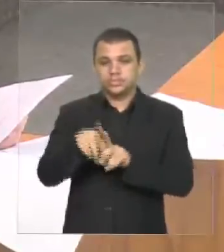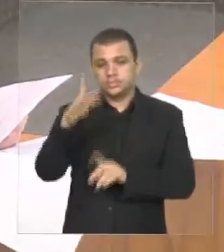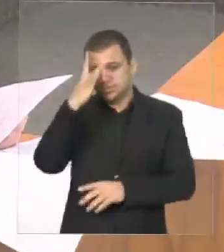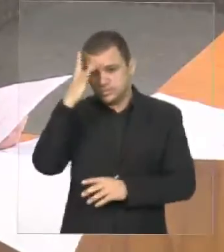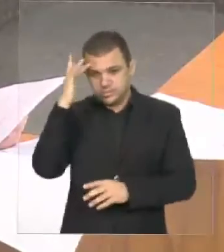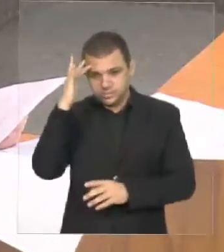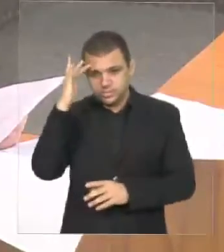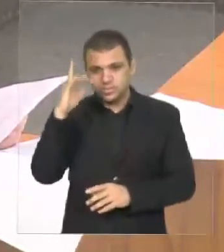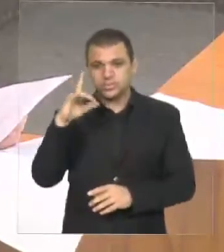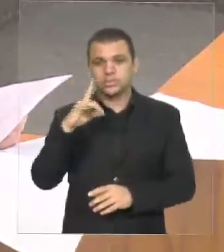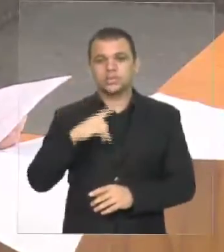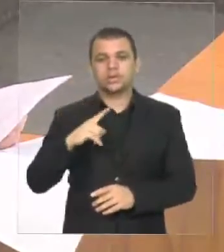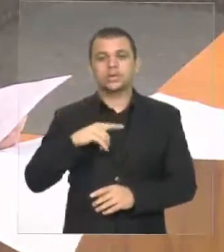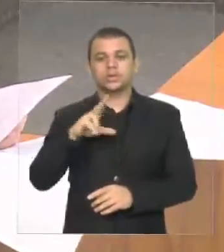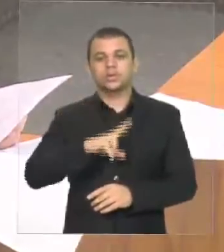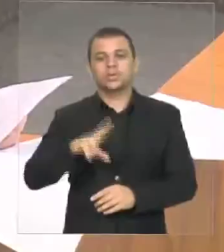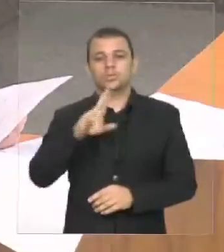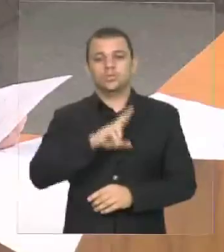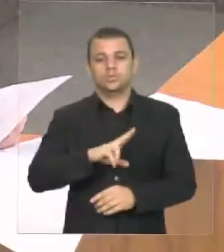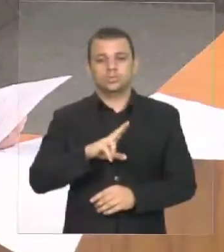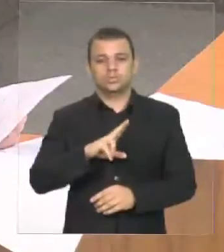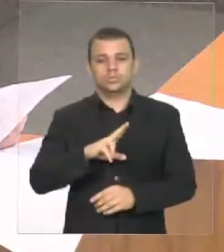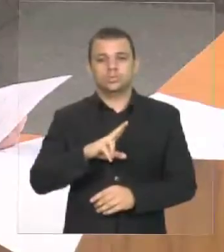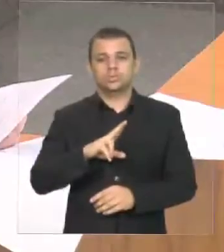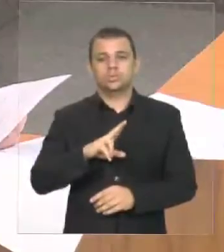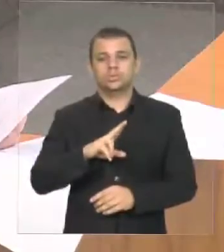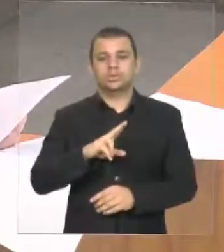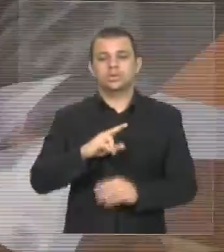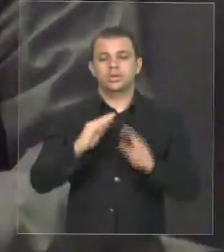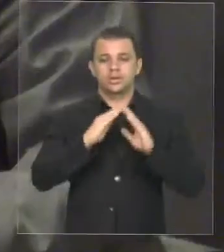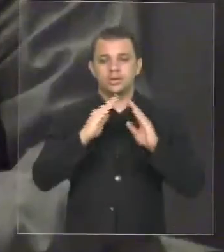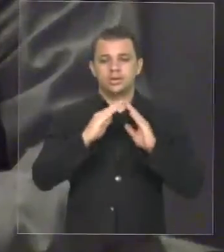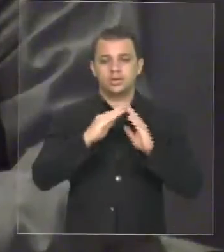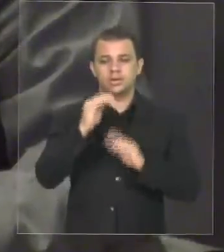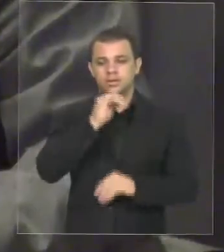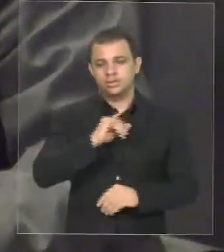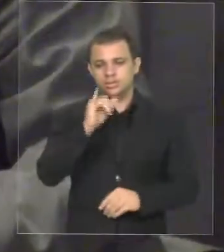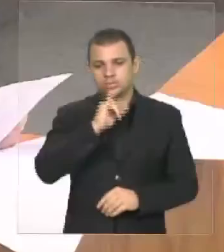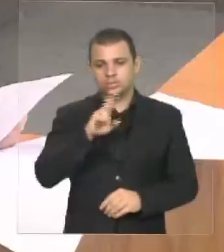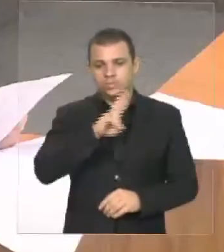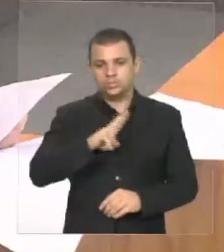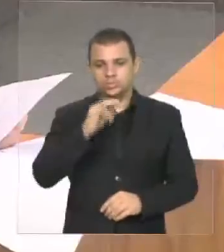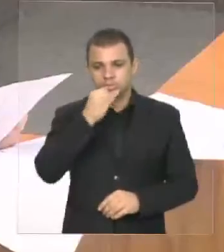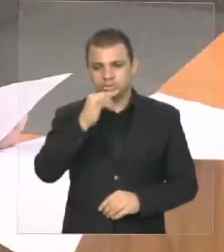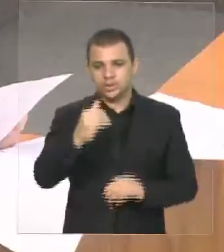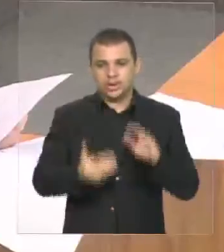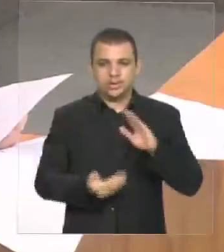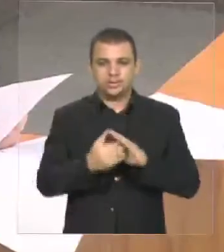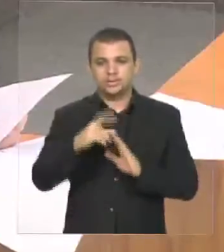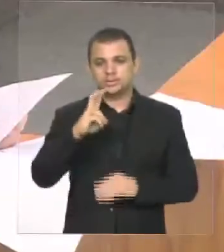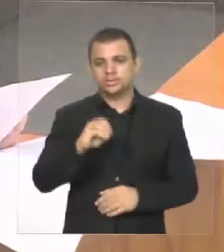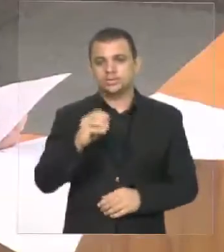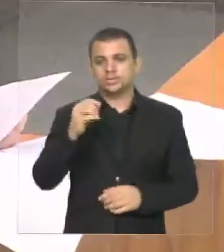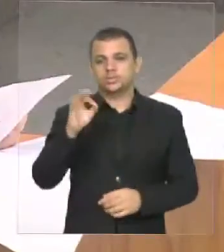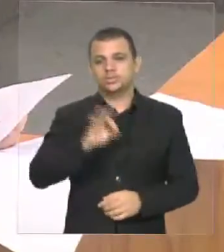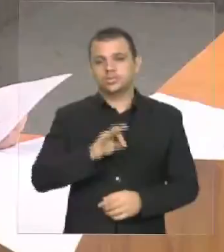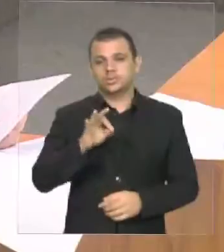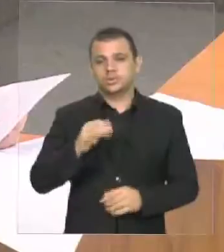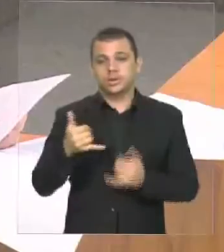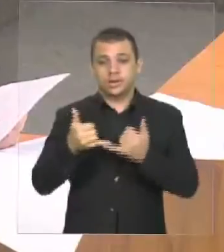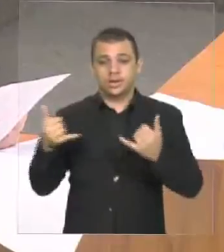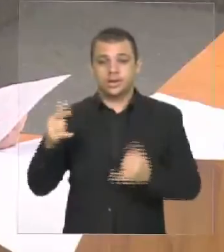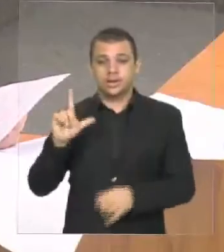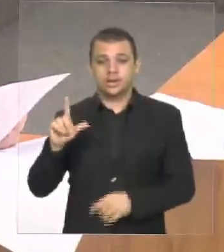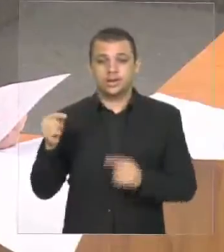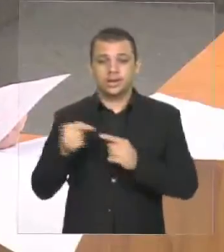500 kWh, o benefício de pagar 12%. E da linha L? E da linha L é o que trata do óleo combustível de baixo teor de